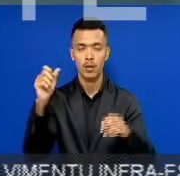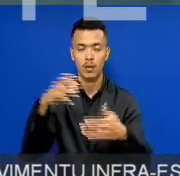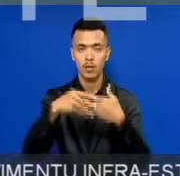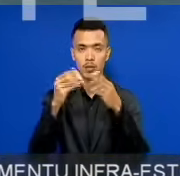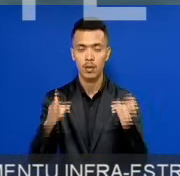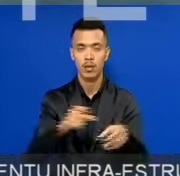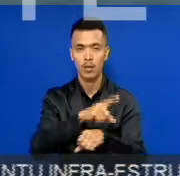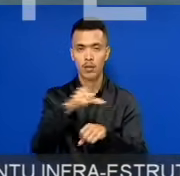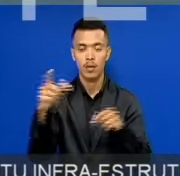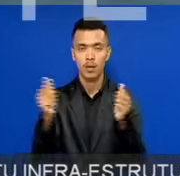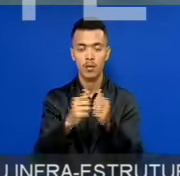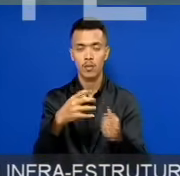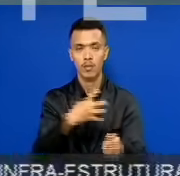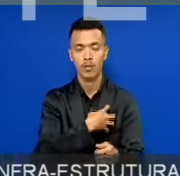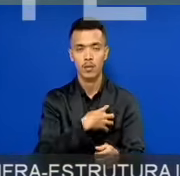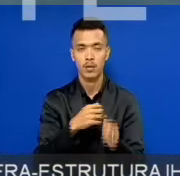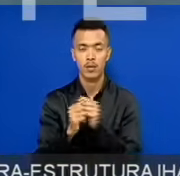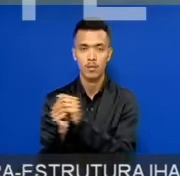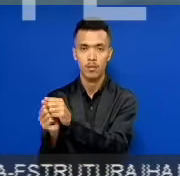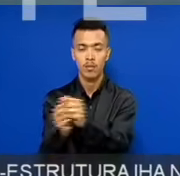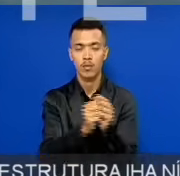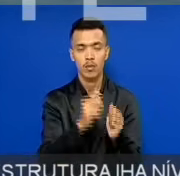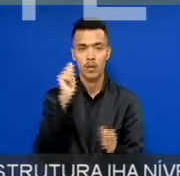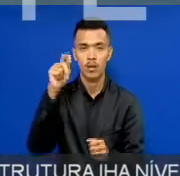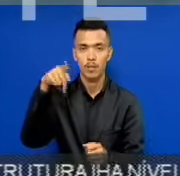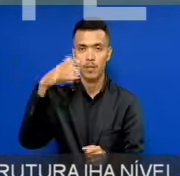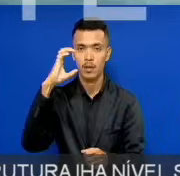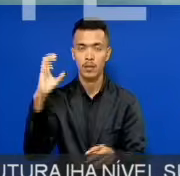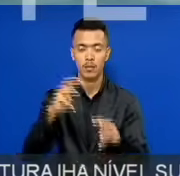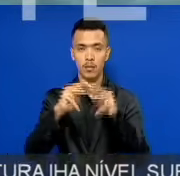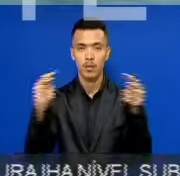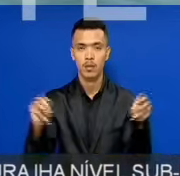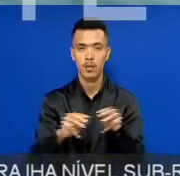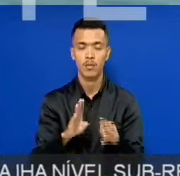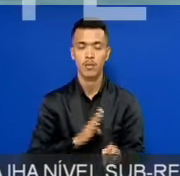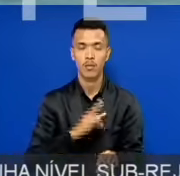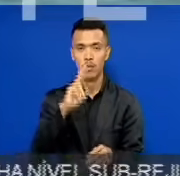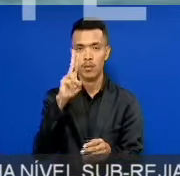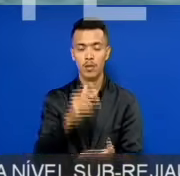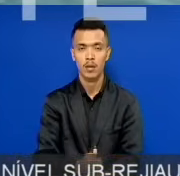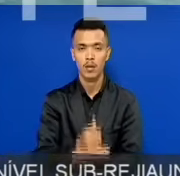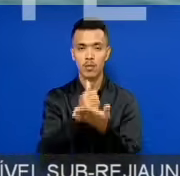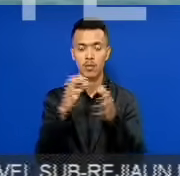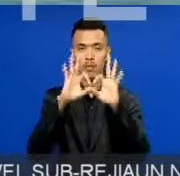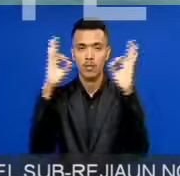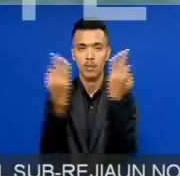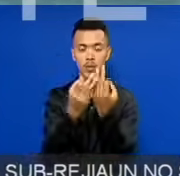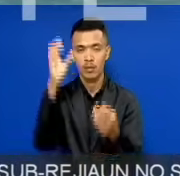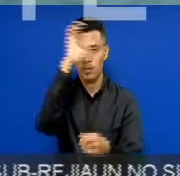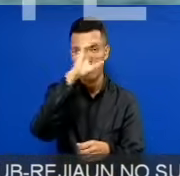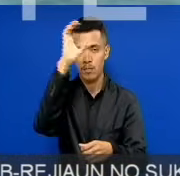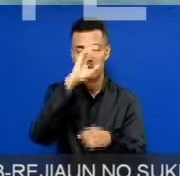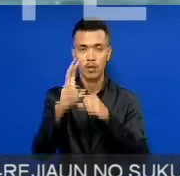oficial polícia suku Trilolo, hamutu ko autoridade proteção civil município Baucau. Apoio família buka Francisco da Costa Belo